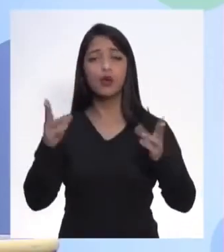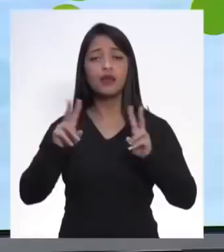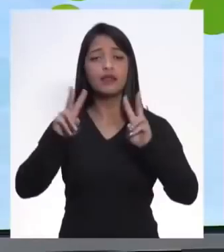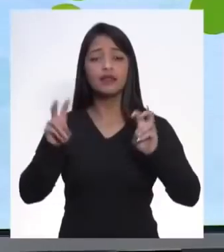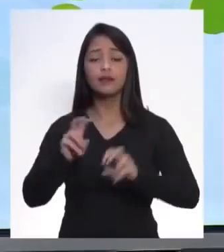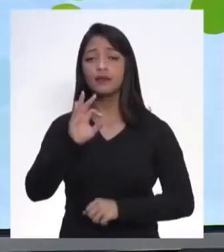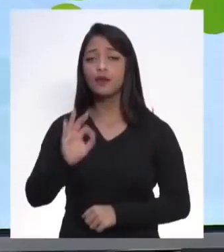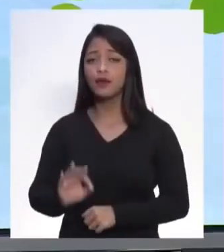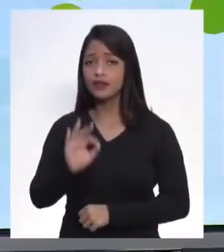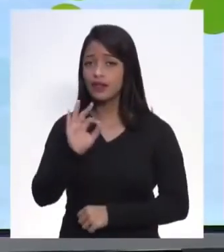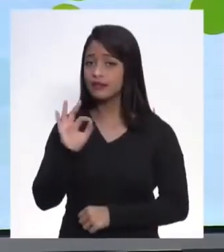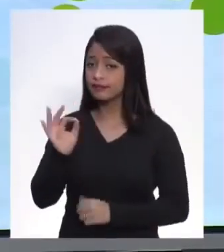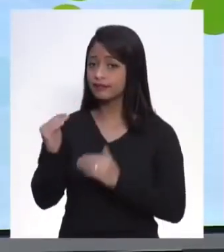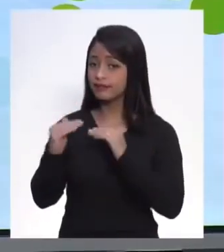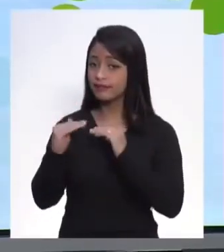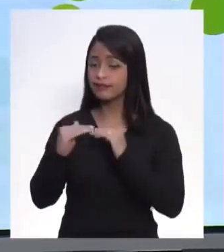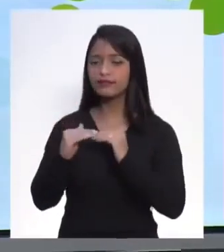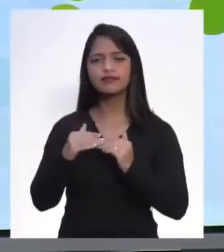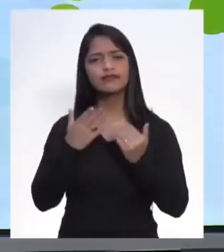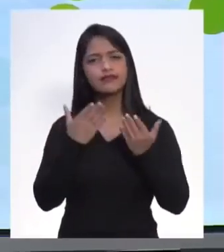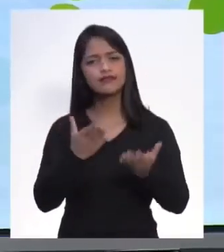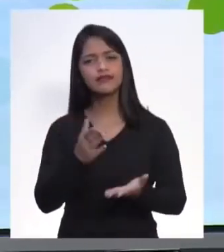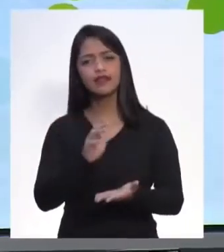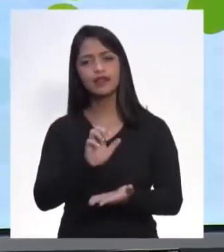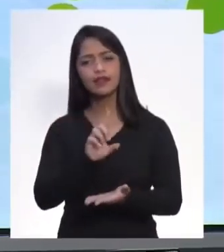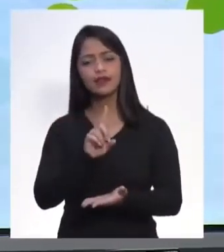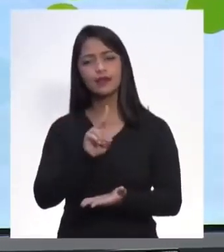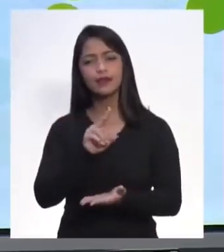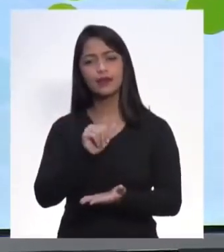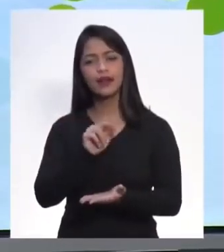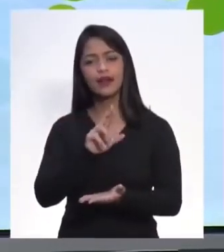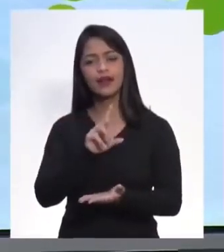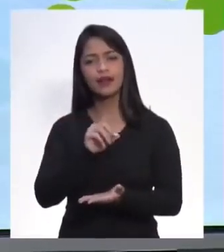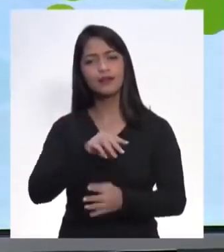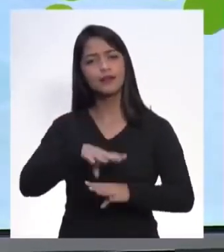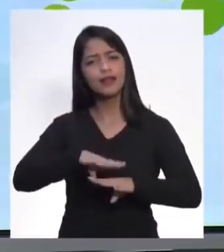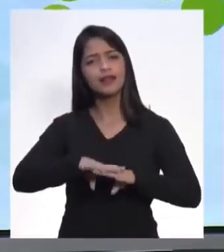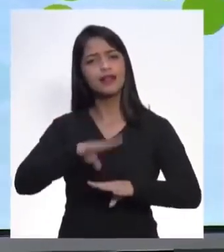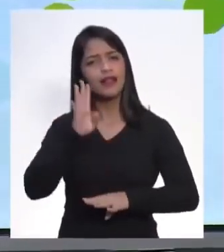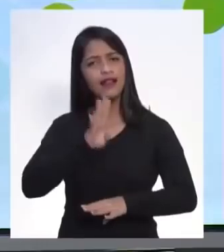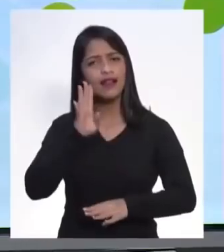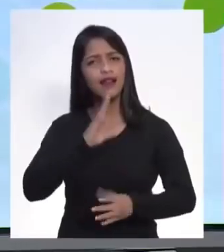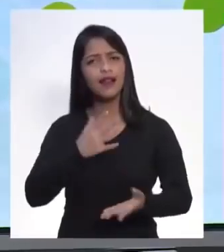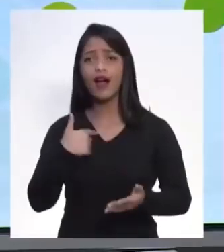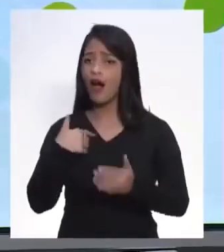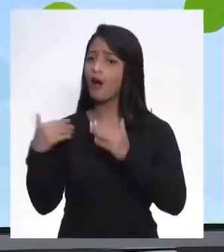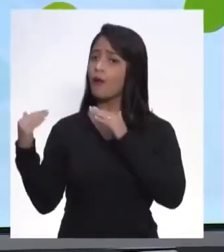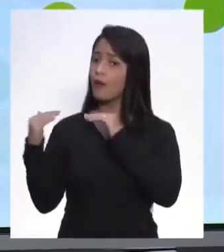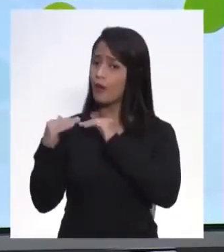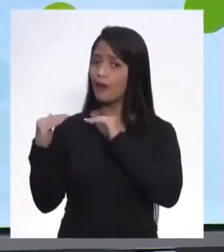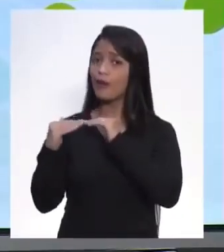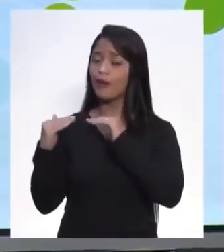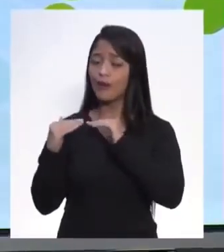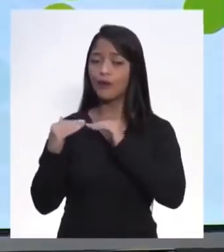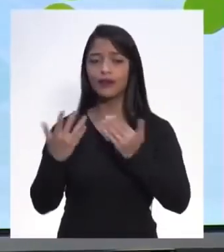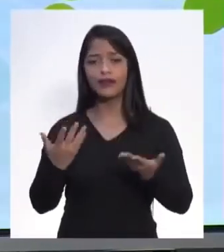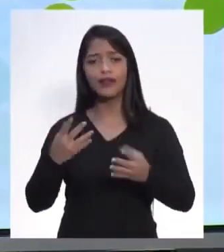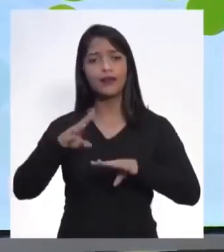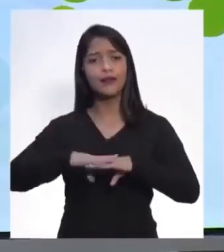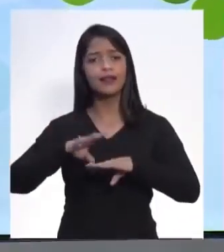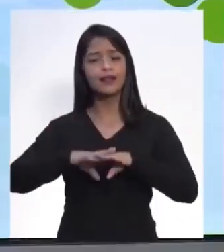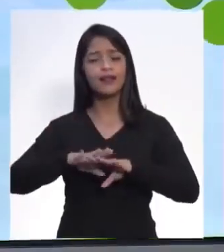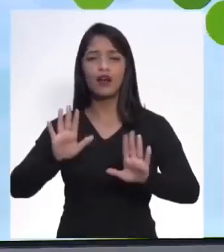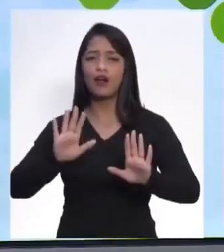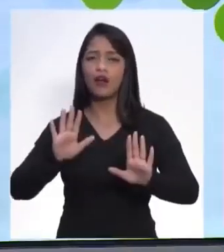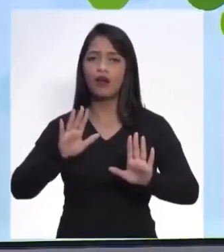aí. Eduardo, matemática é legal, meu. Pois Talvez, eu também acho. Matemática é a melhor de tudo. Não vou aqui